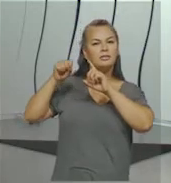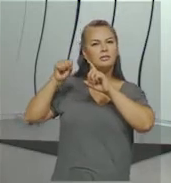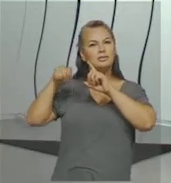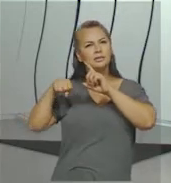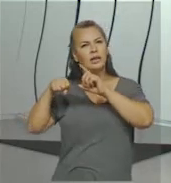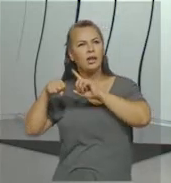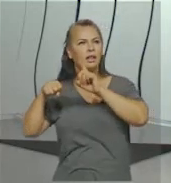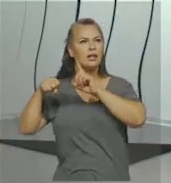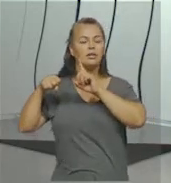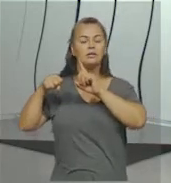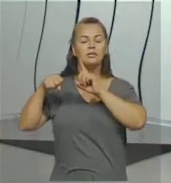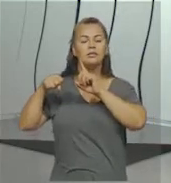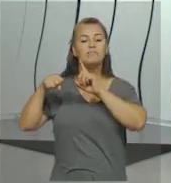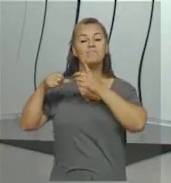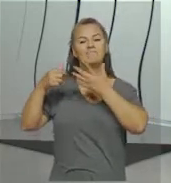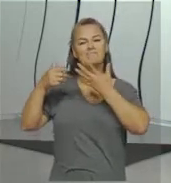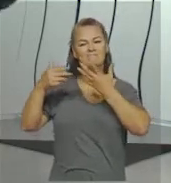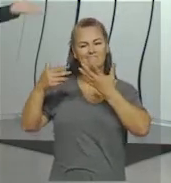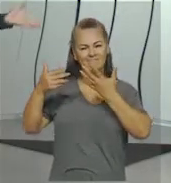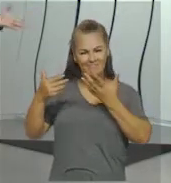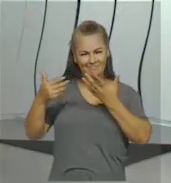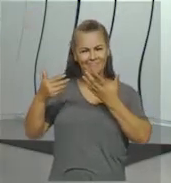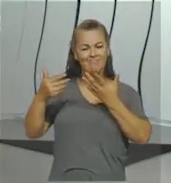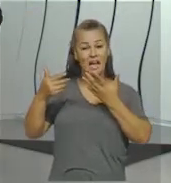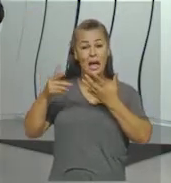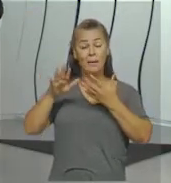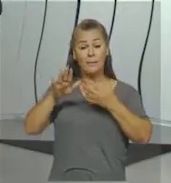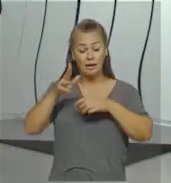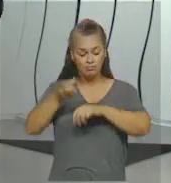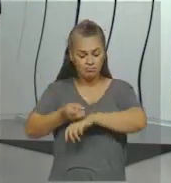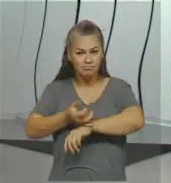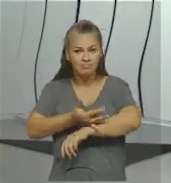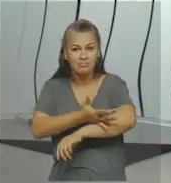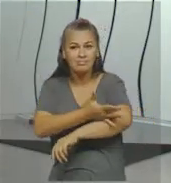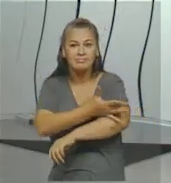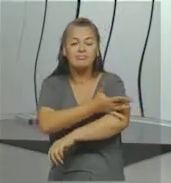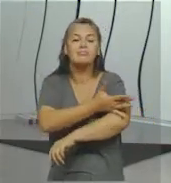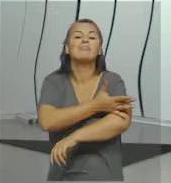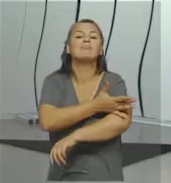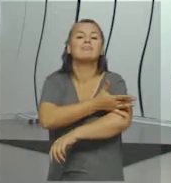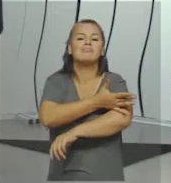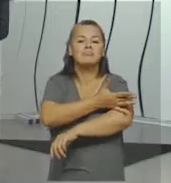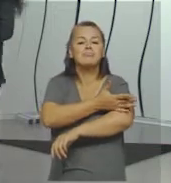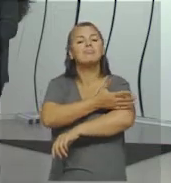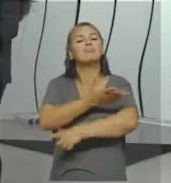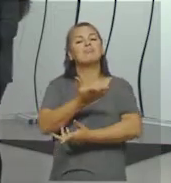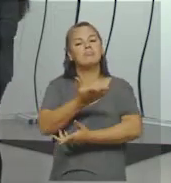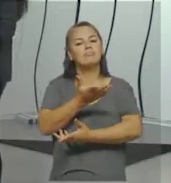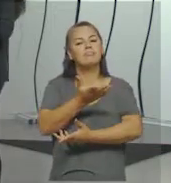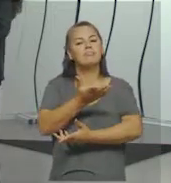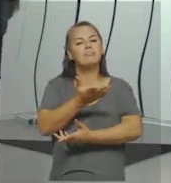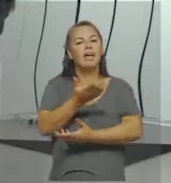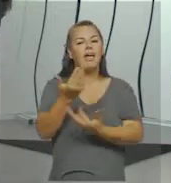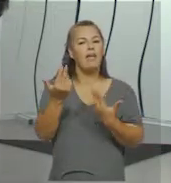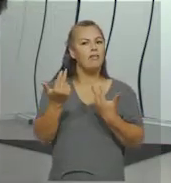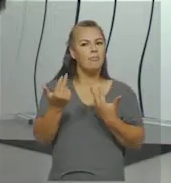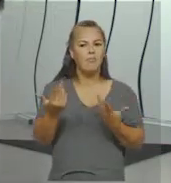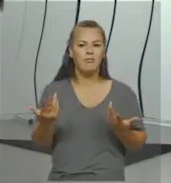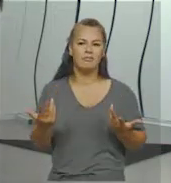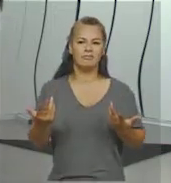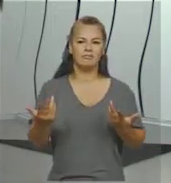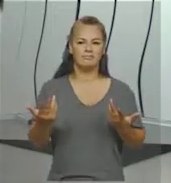com o lado racional e o lado aí emocional, o lado subjetivo aí do prazer, tá?